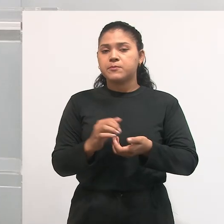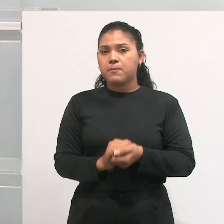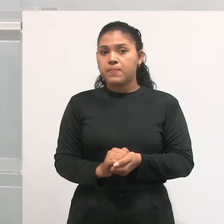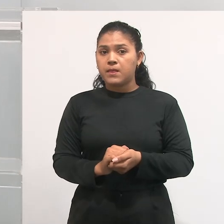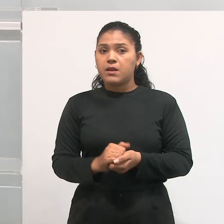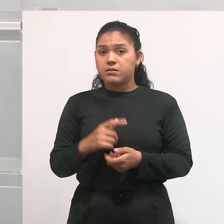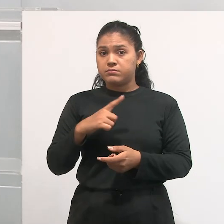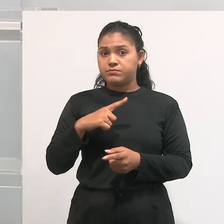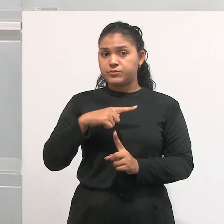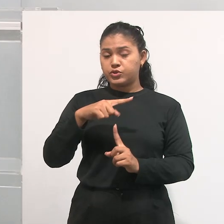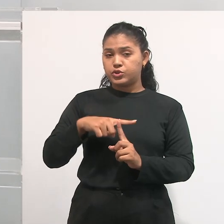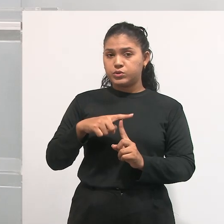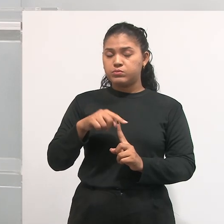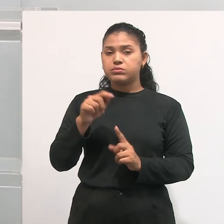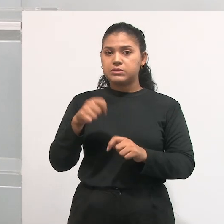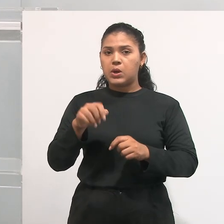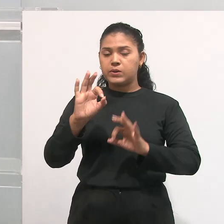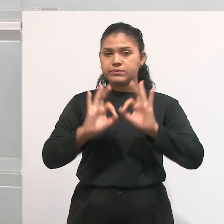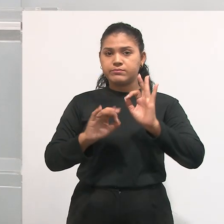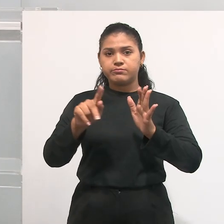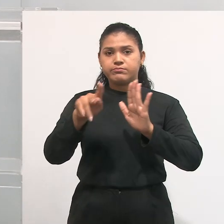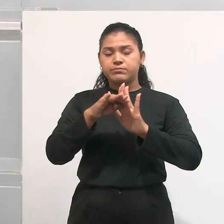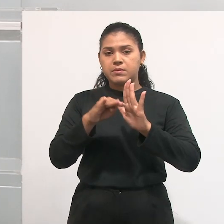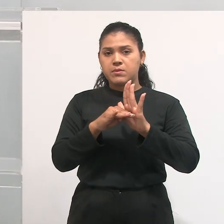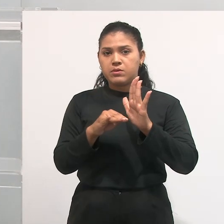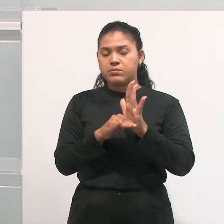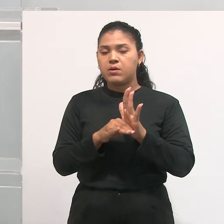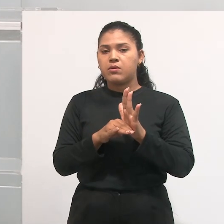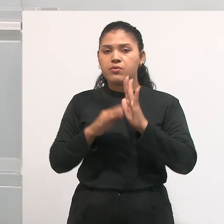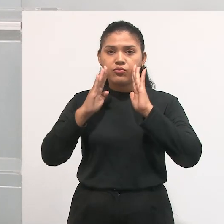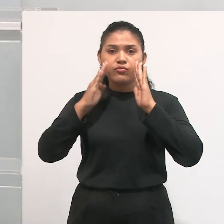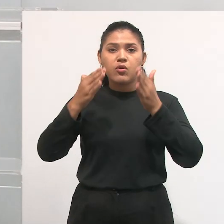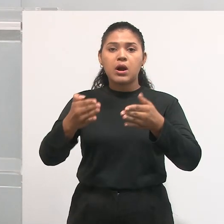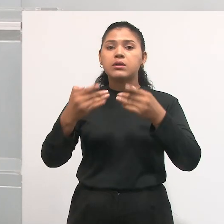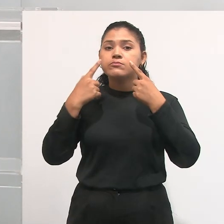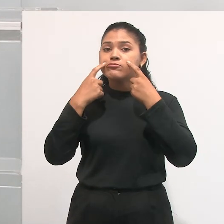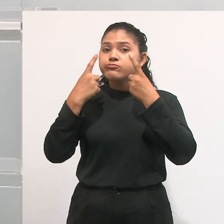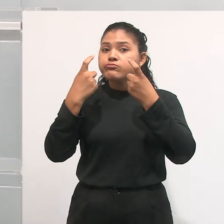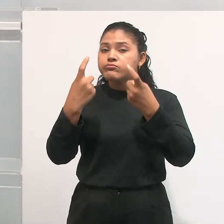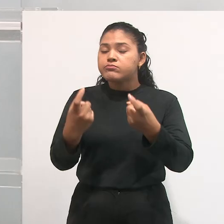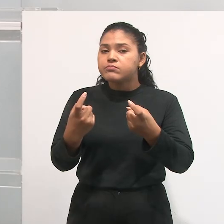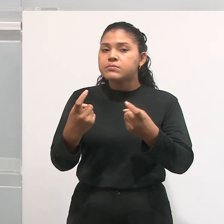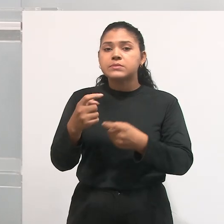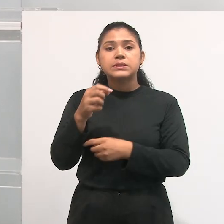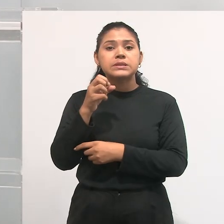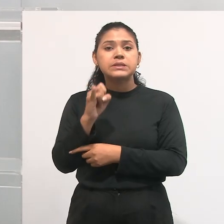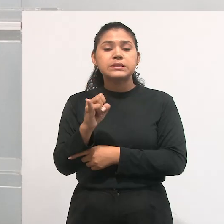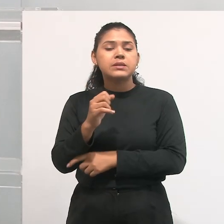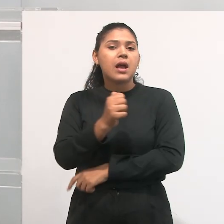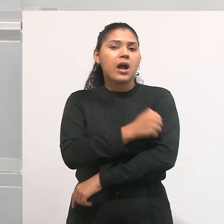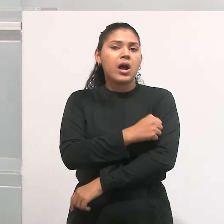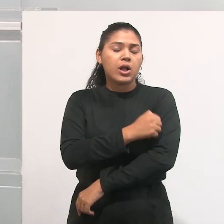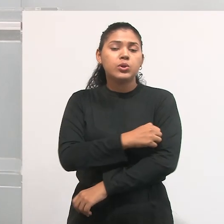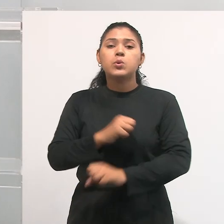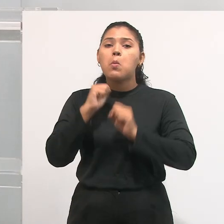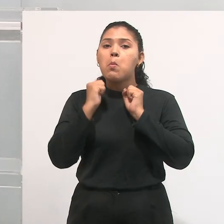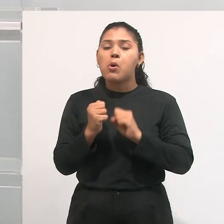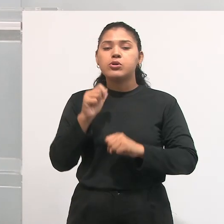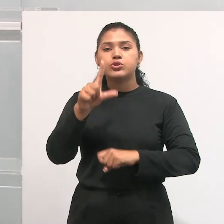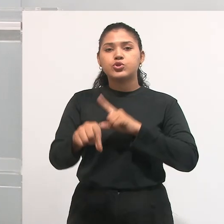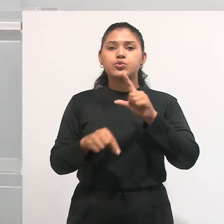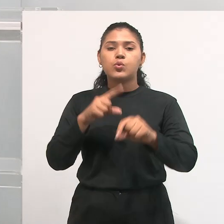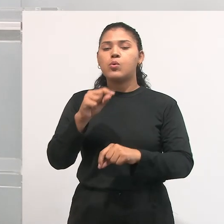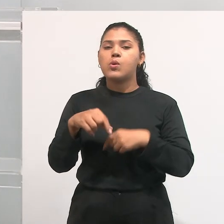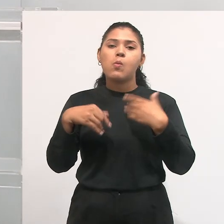formas de organização do currículo por interesse é quando o aluno opta pelas disciplinas que ele vai cursar ou